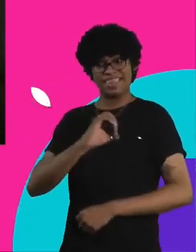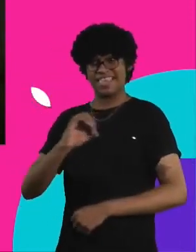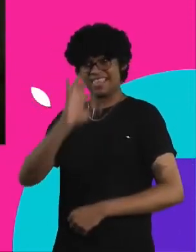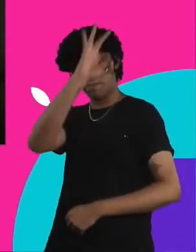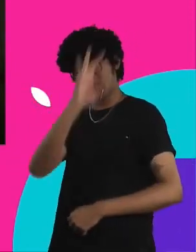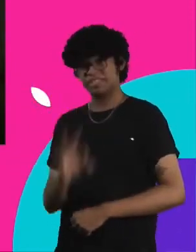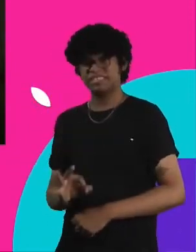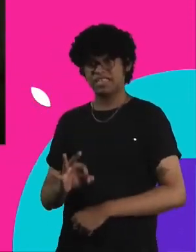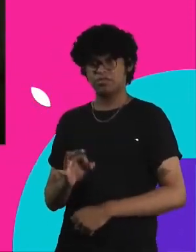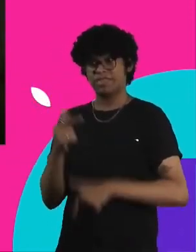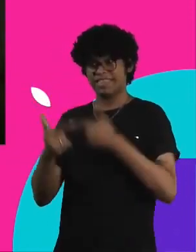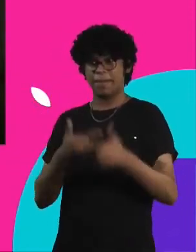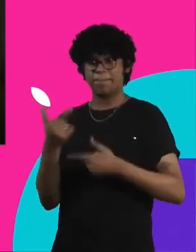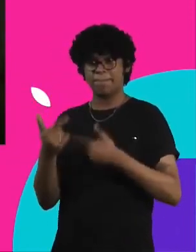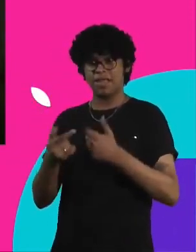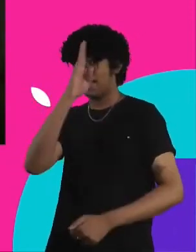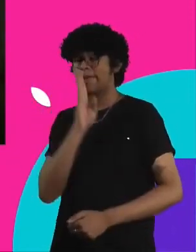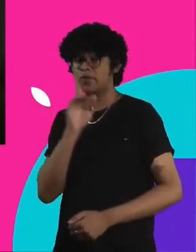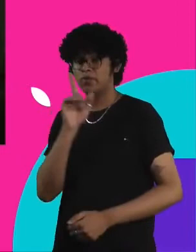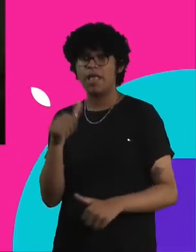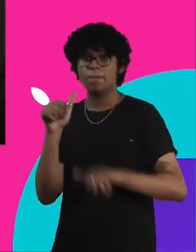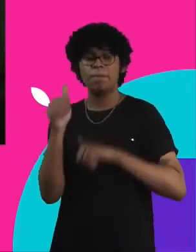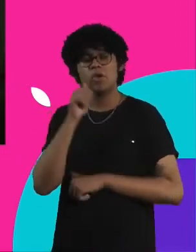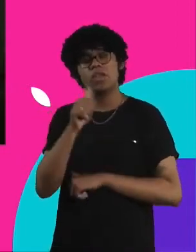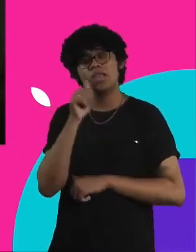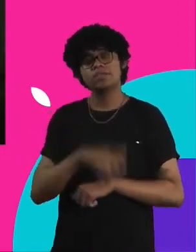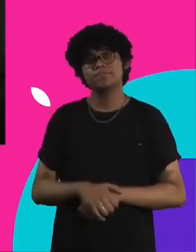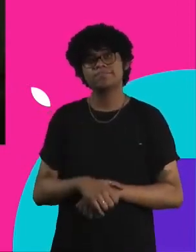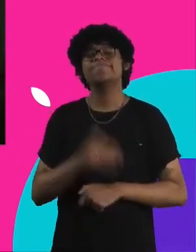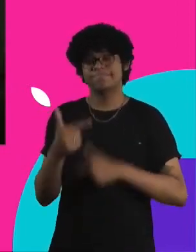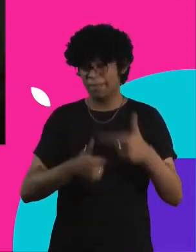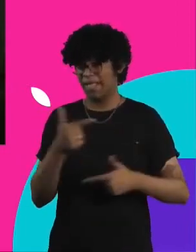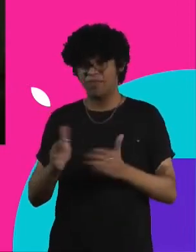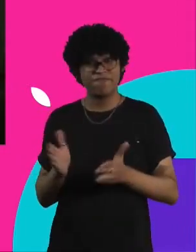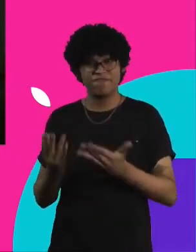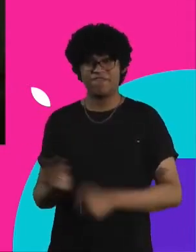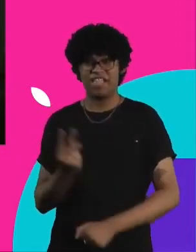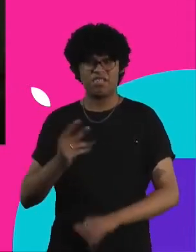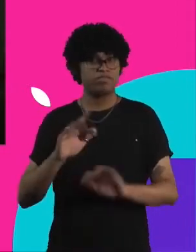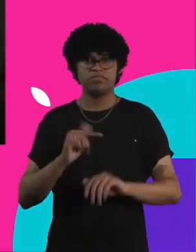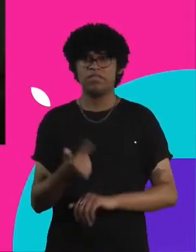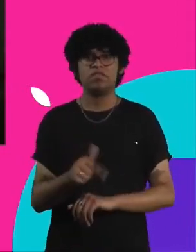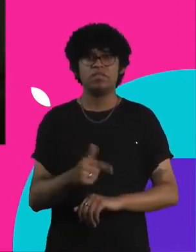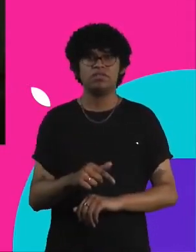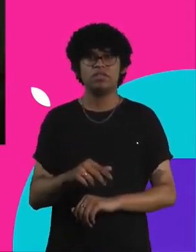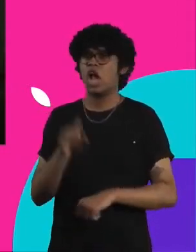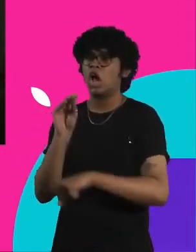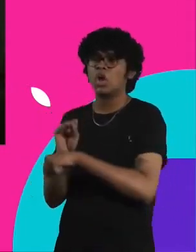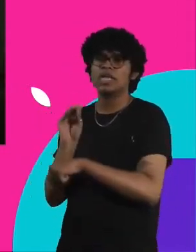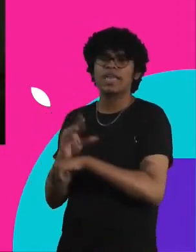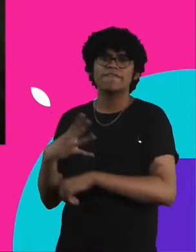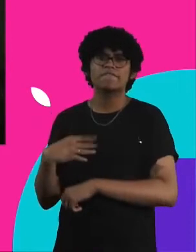remunerado do mundo é feito por mulheres. E é um trabalho não remunerado e não valorizado. E não é só o cuidado com o filho,